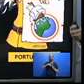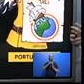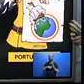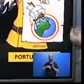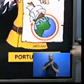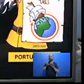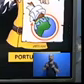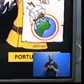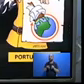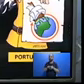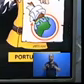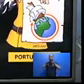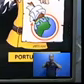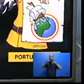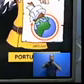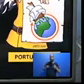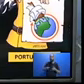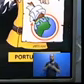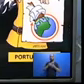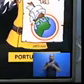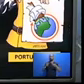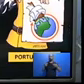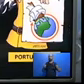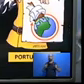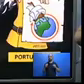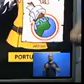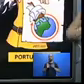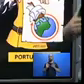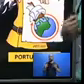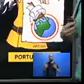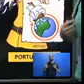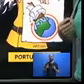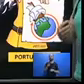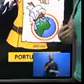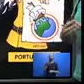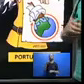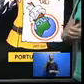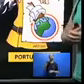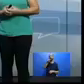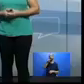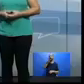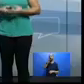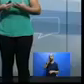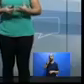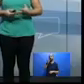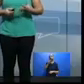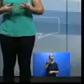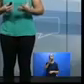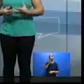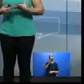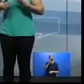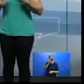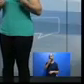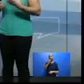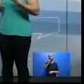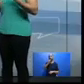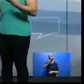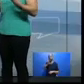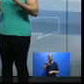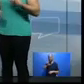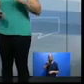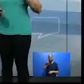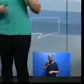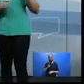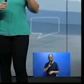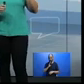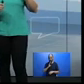ótima qualidade. Essa madeira era o pau-brasil. Já ouviram falar no